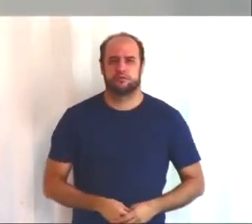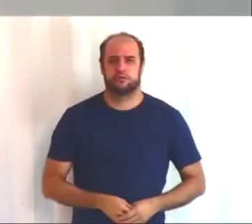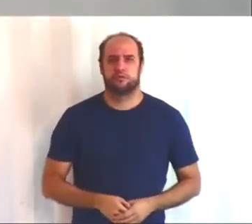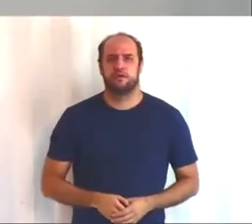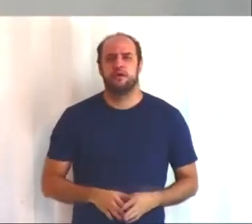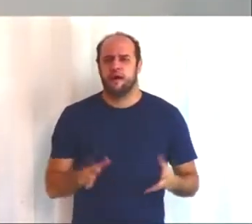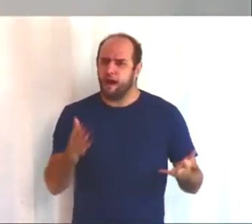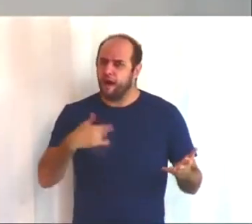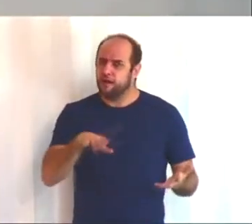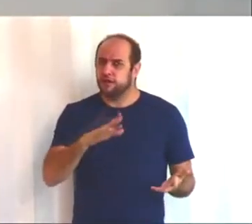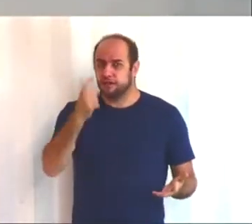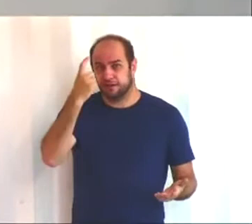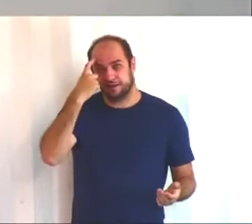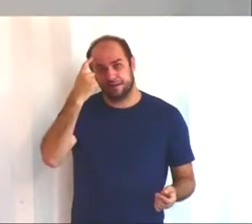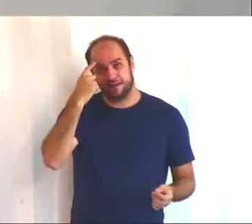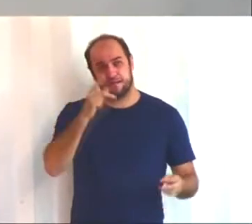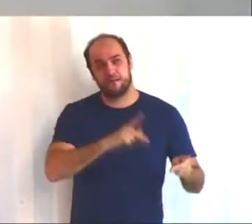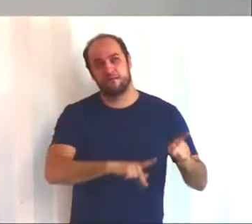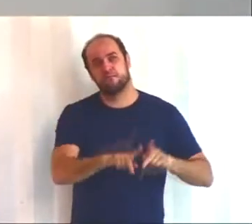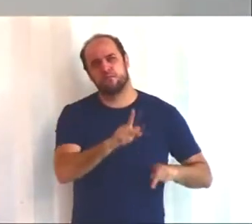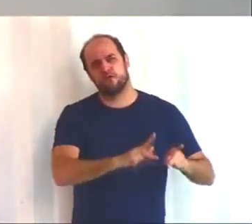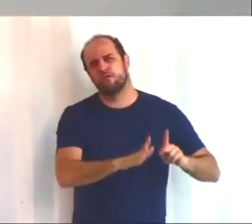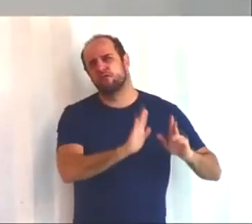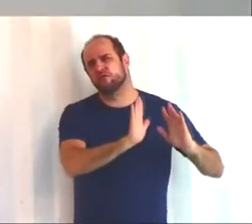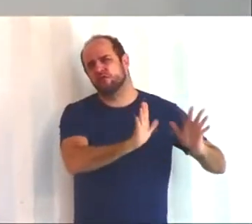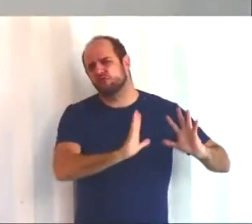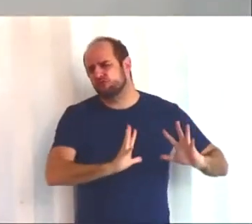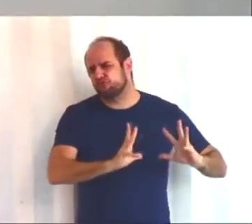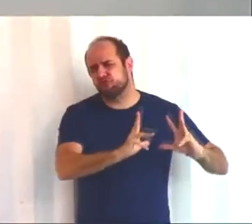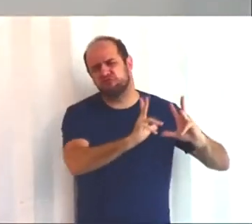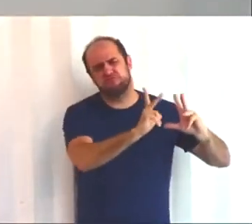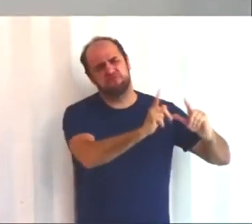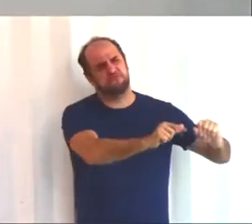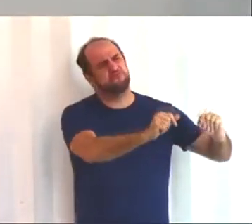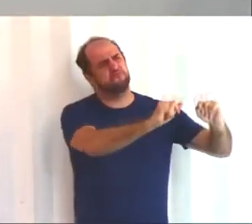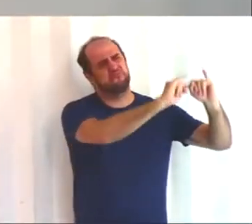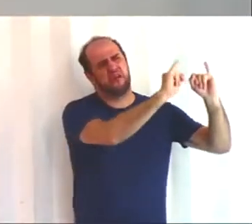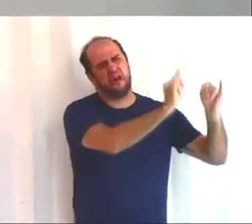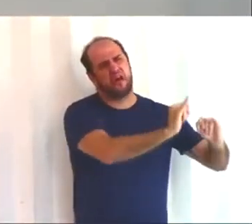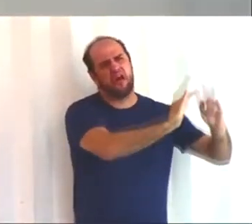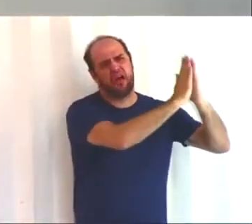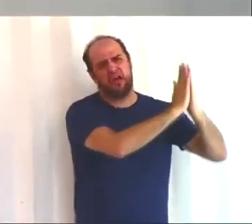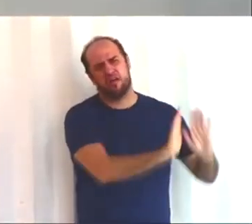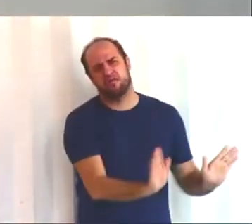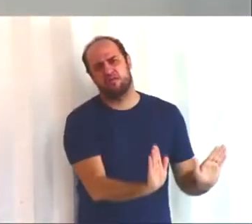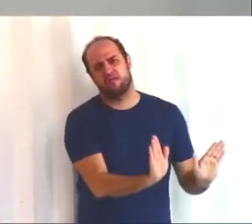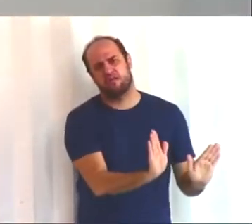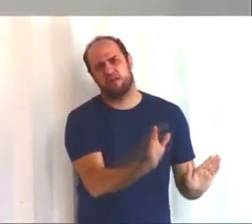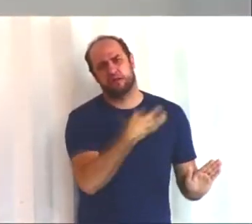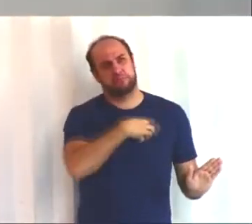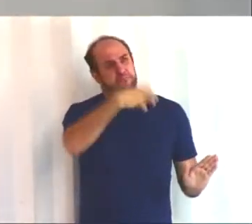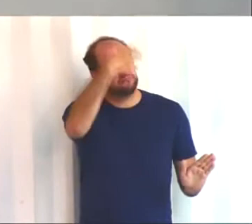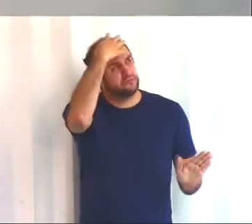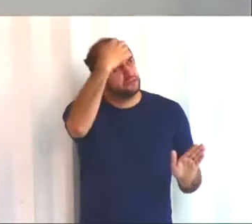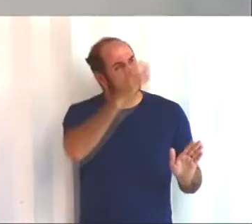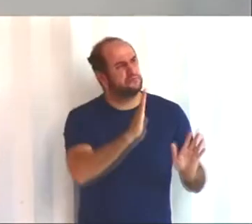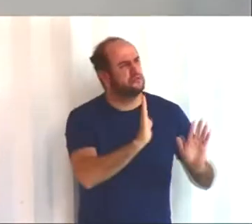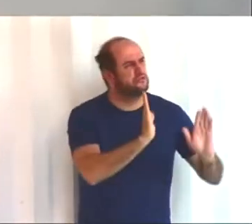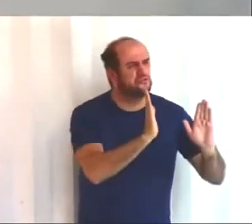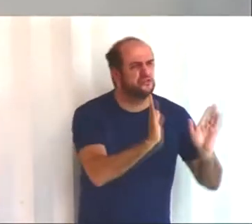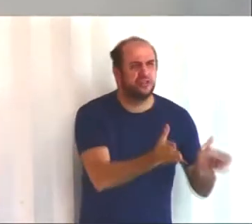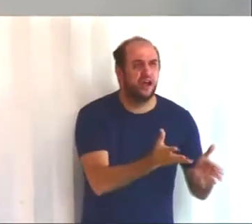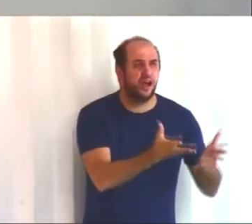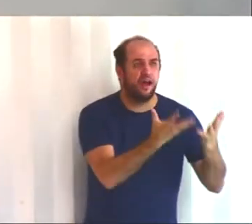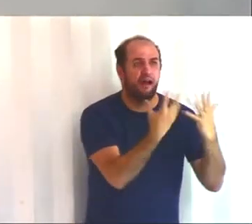traz uma ideia aqui, que o povo já estava todo idólatra, que os príncipes já estavam absortos pela